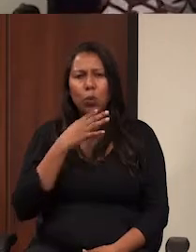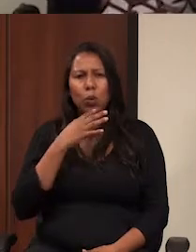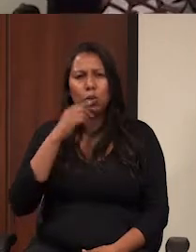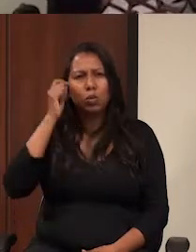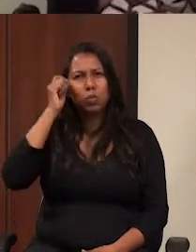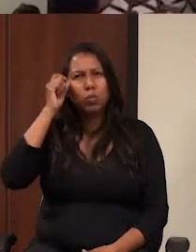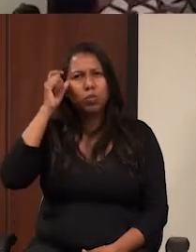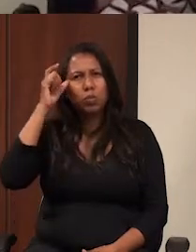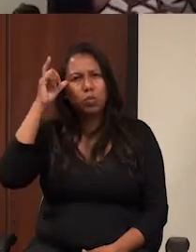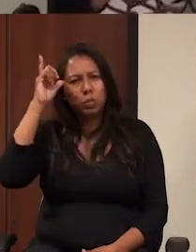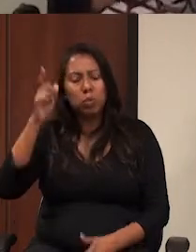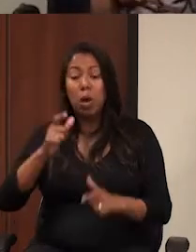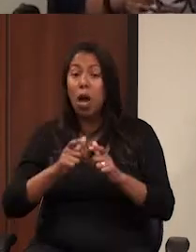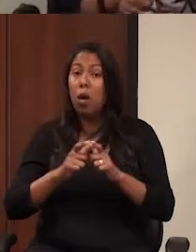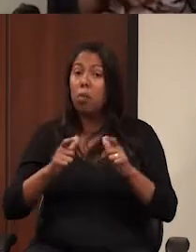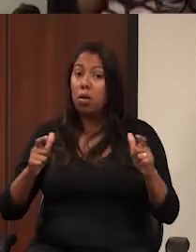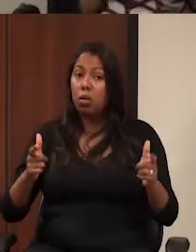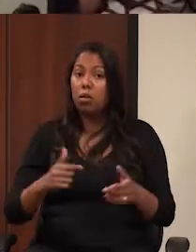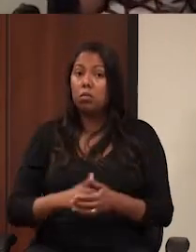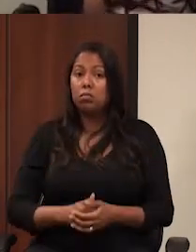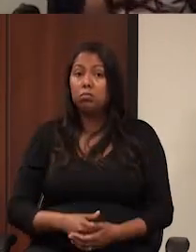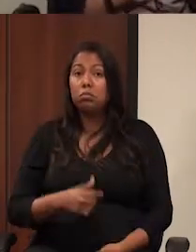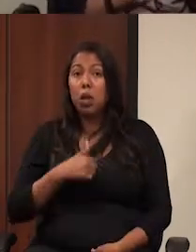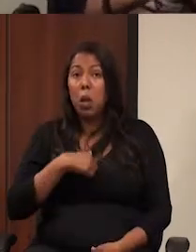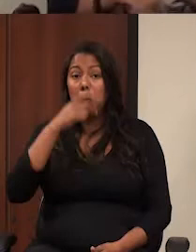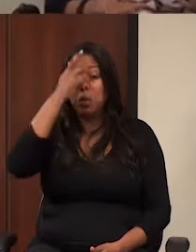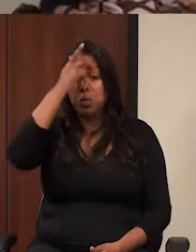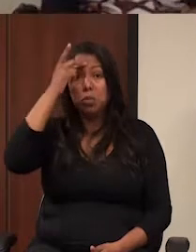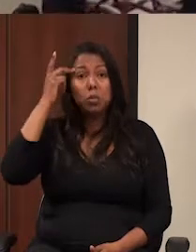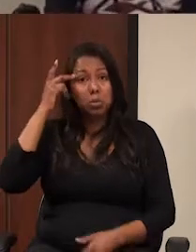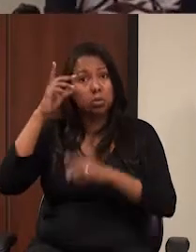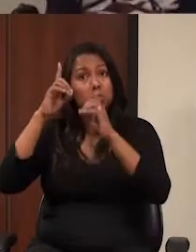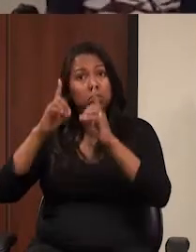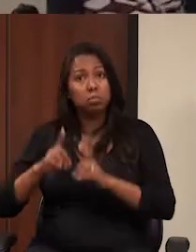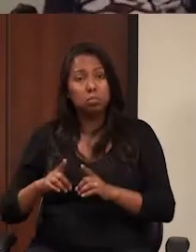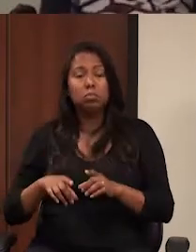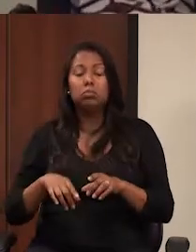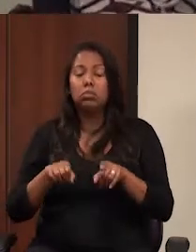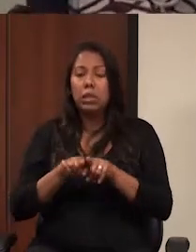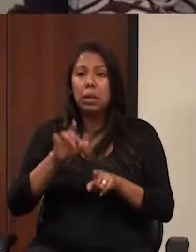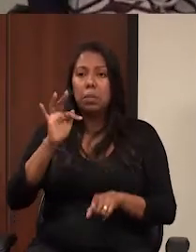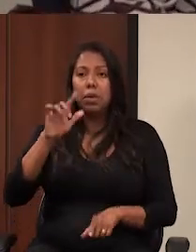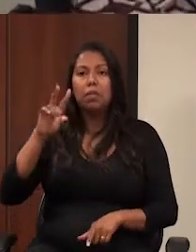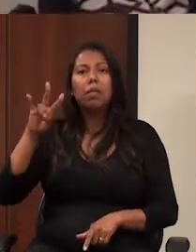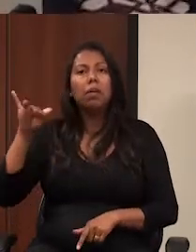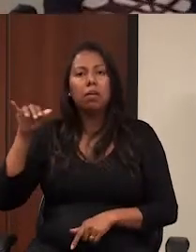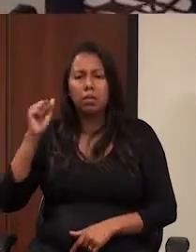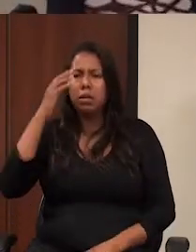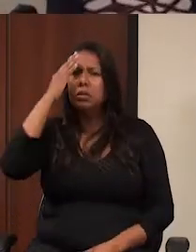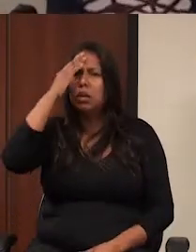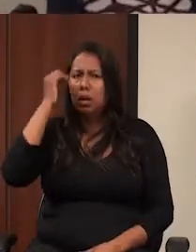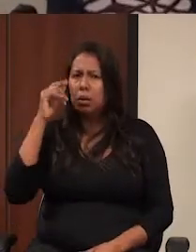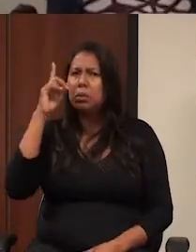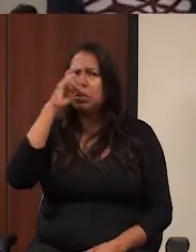pessoa com deficiência. Eu, que sou uma pessoa com deficiência, também assim como a doutora Flávia, nós sabemos a dificuldade que é, na